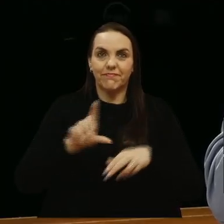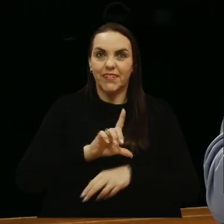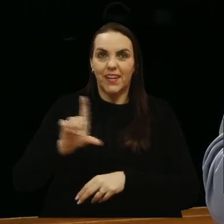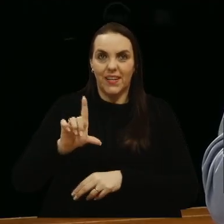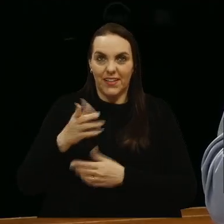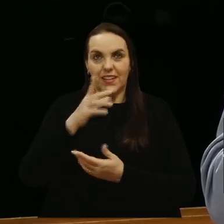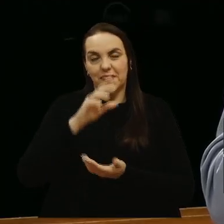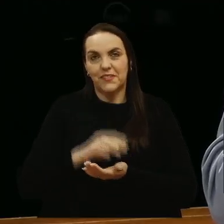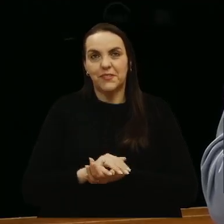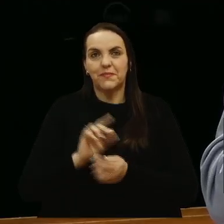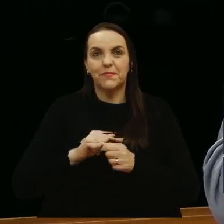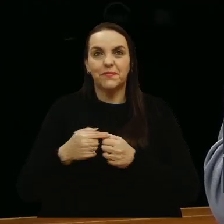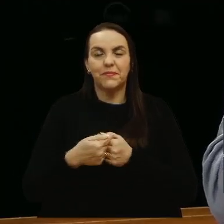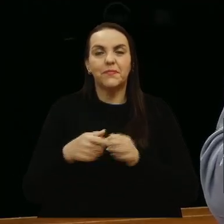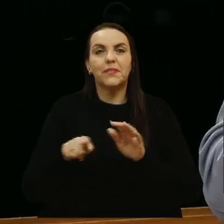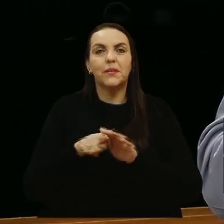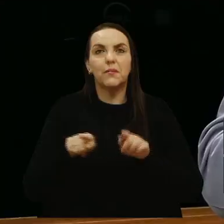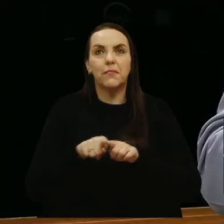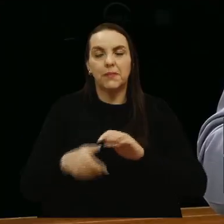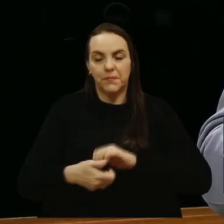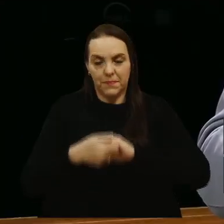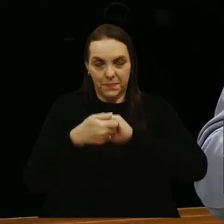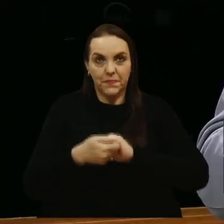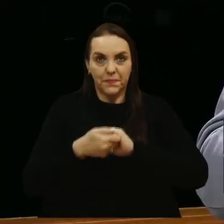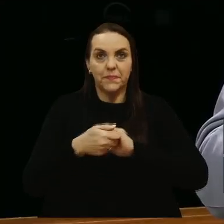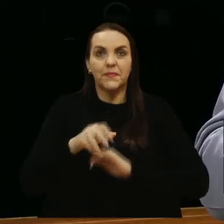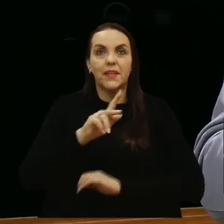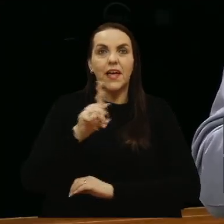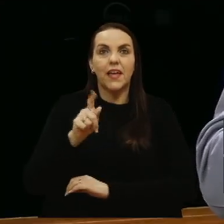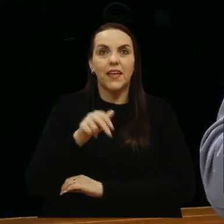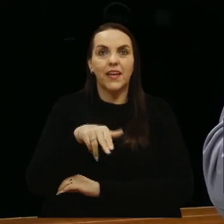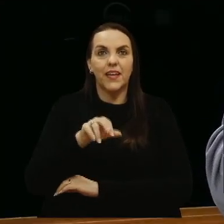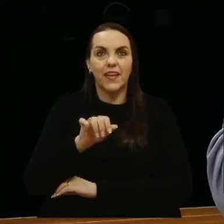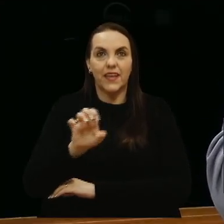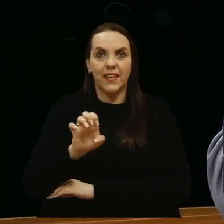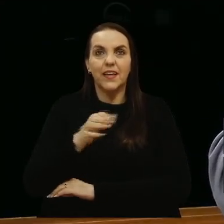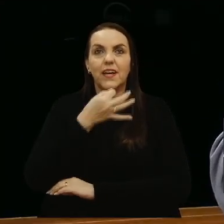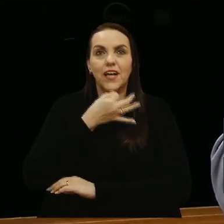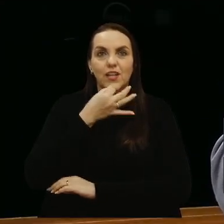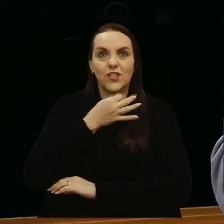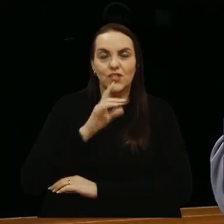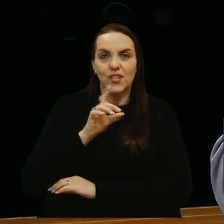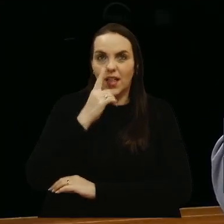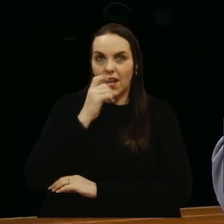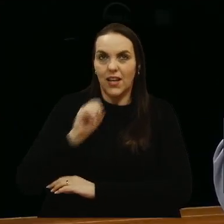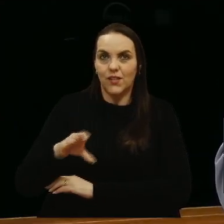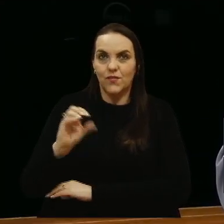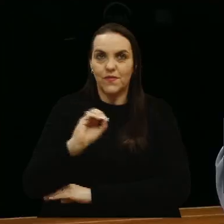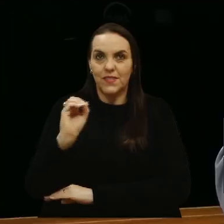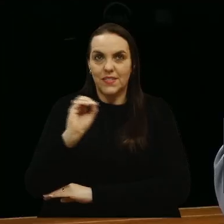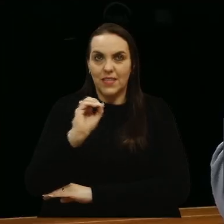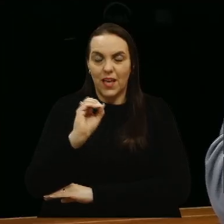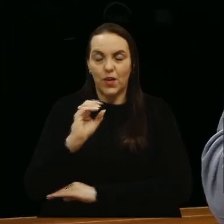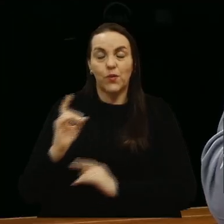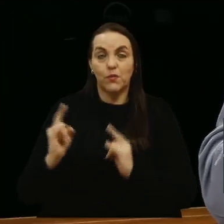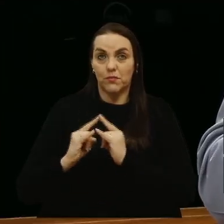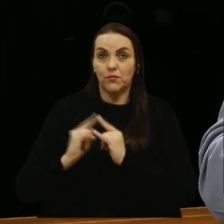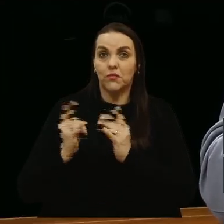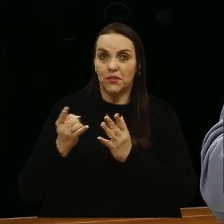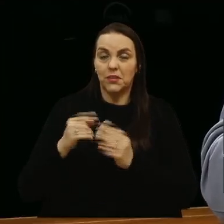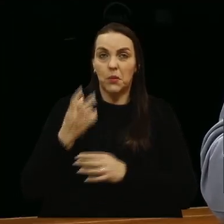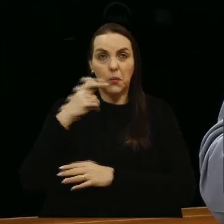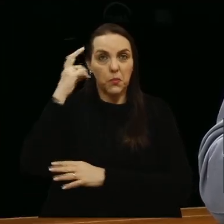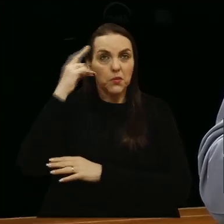também o presidente Henrique do Caxias Lixo Zero, uma instituição sem fins lucrativos que tem levado uma nova cultura de vida à